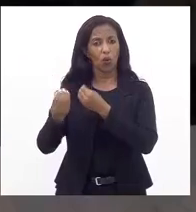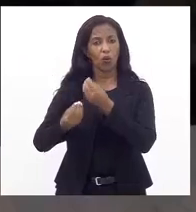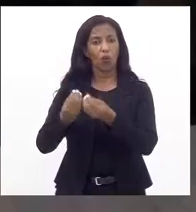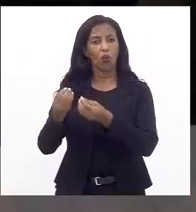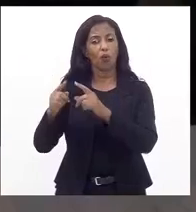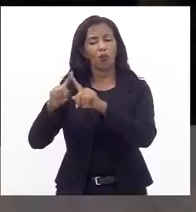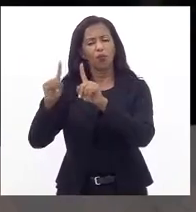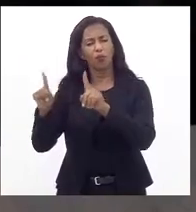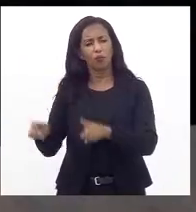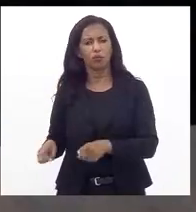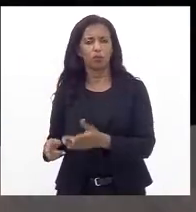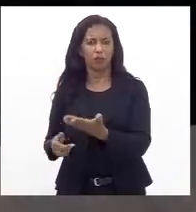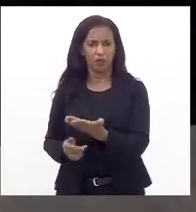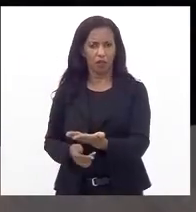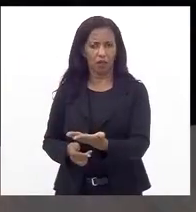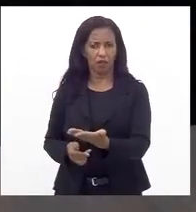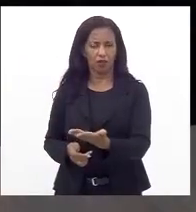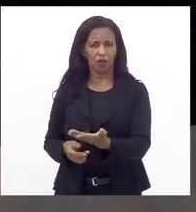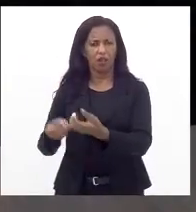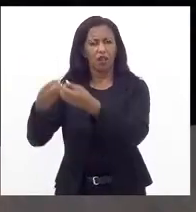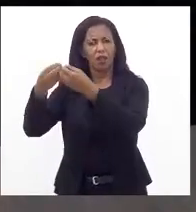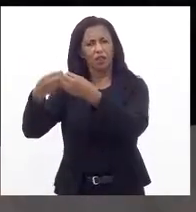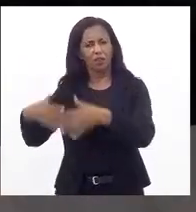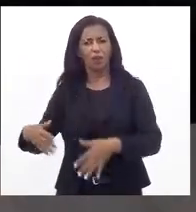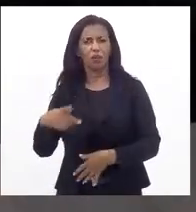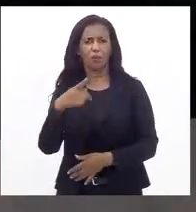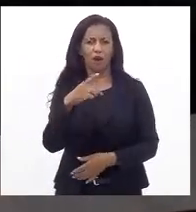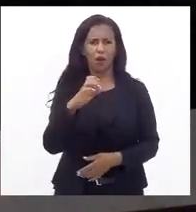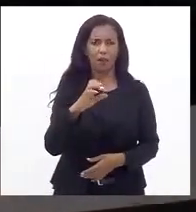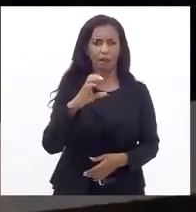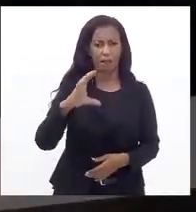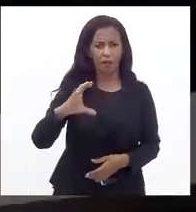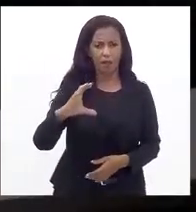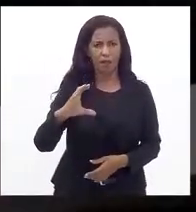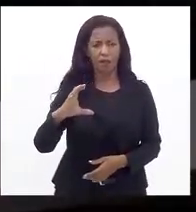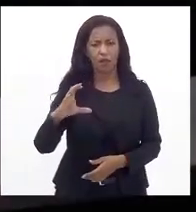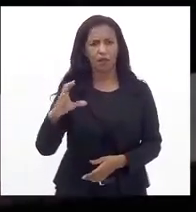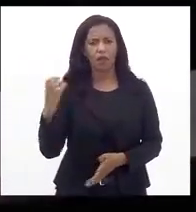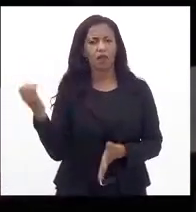Público derrubar PEC sinboliza